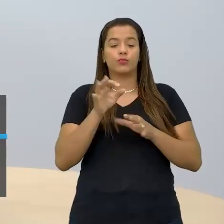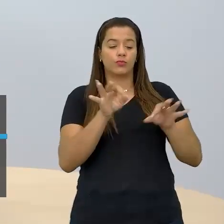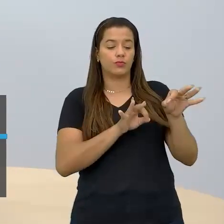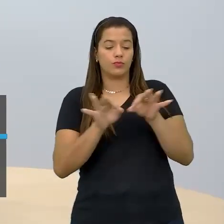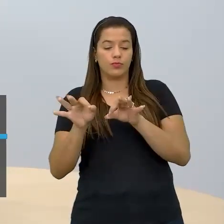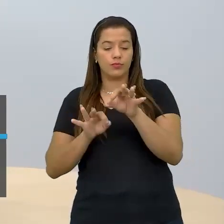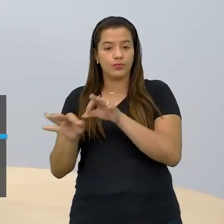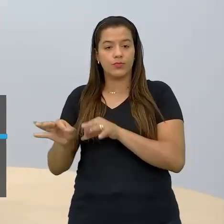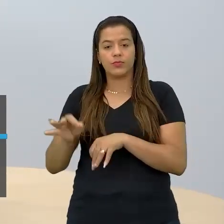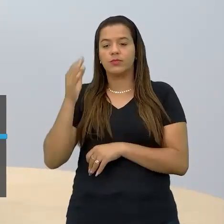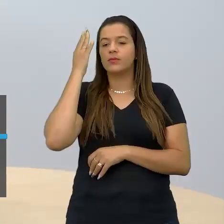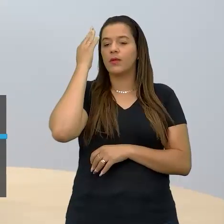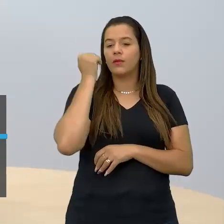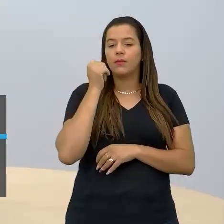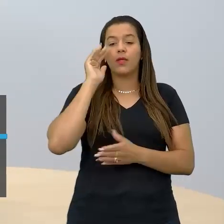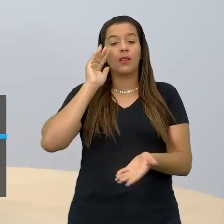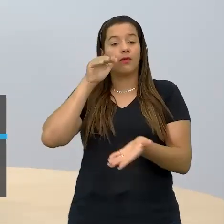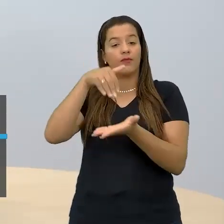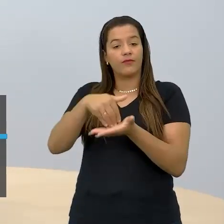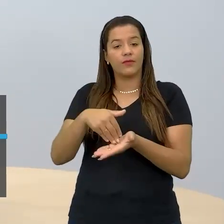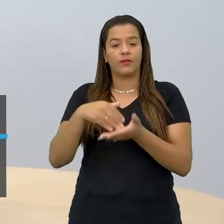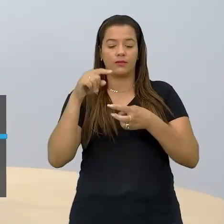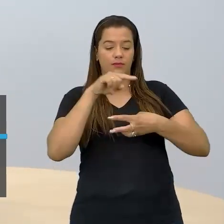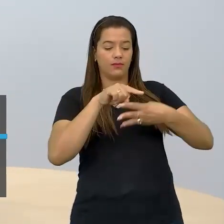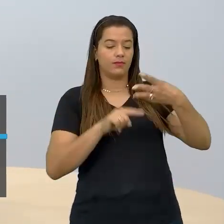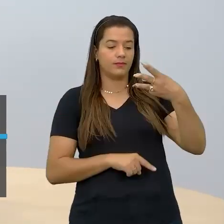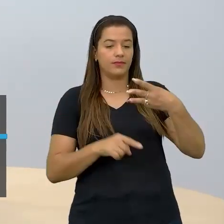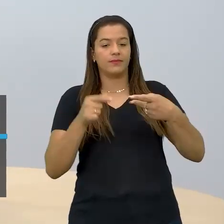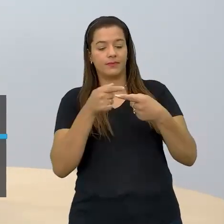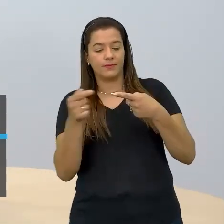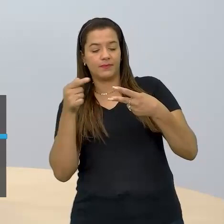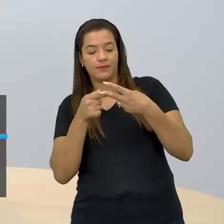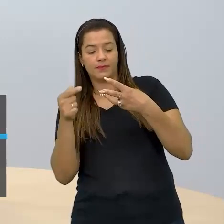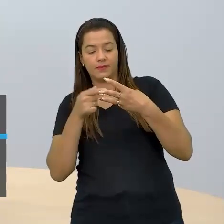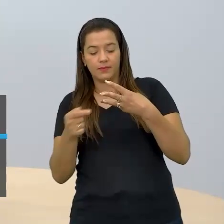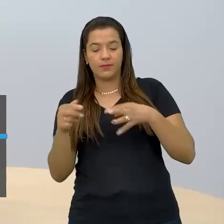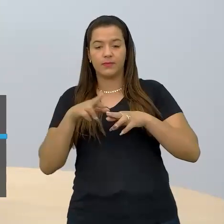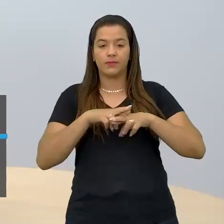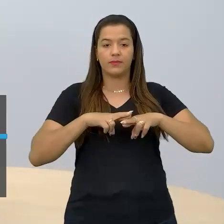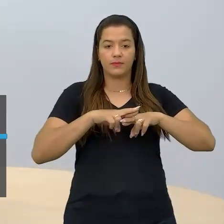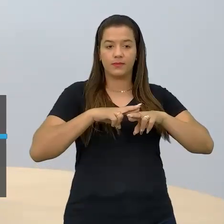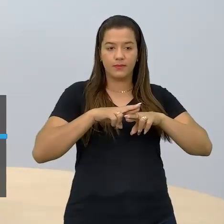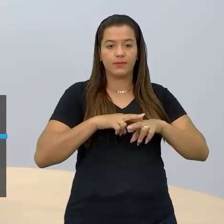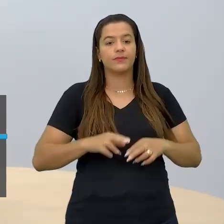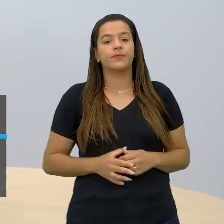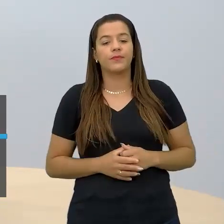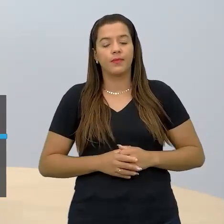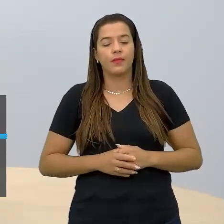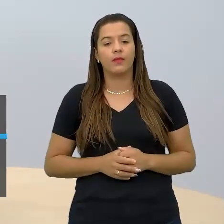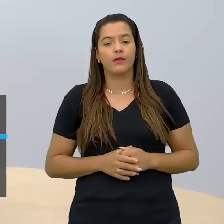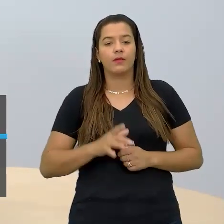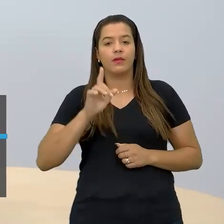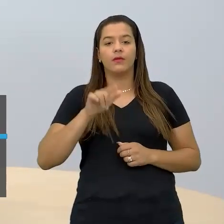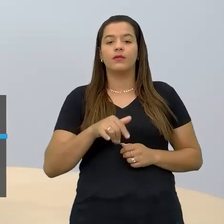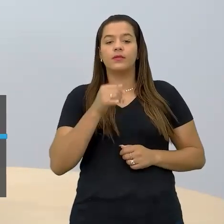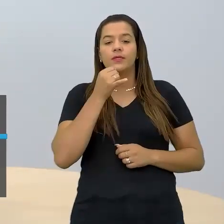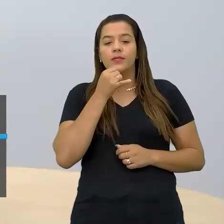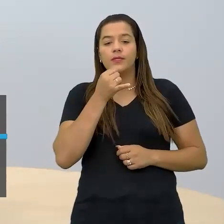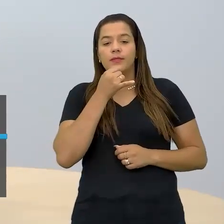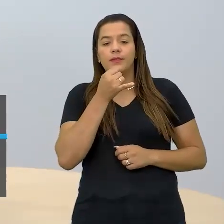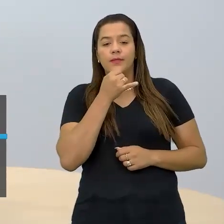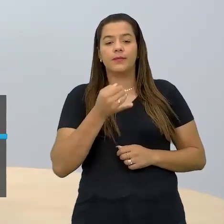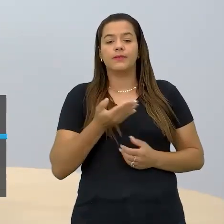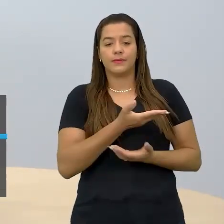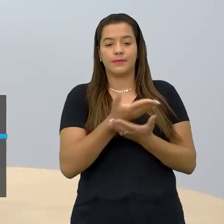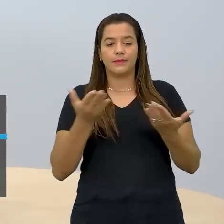mobilizar, saber ao final dessas 3 semanas de recuperação intensiva. Como exemplo, nós